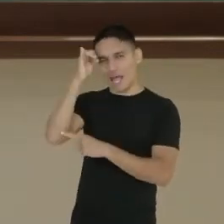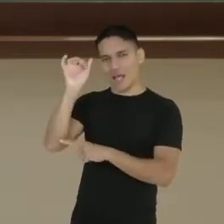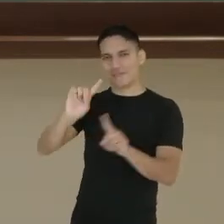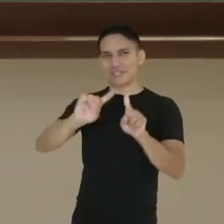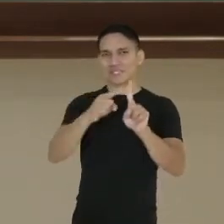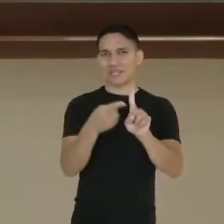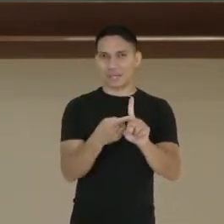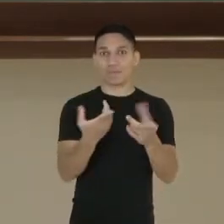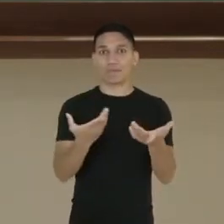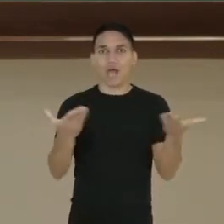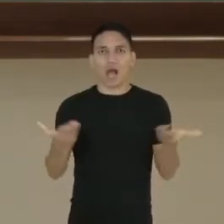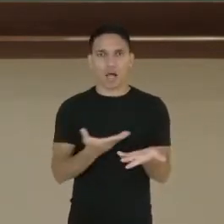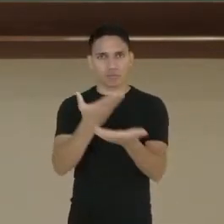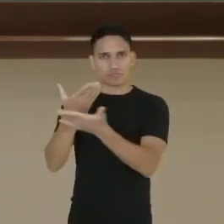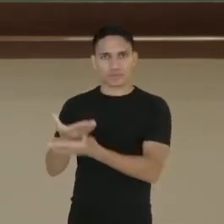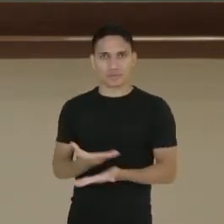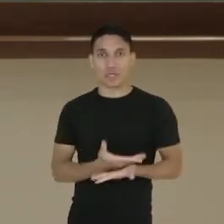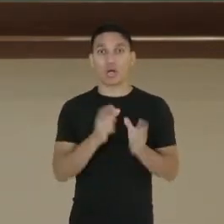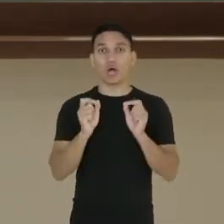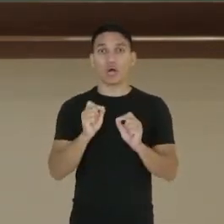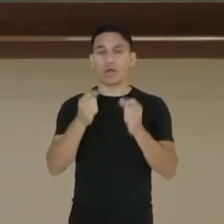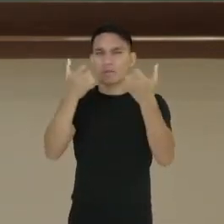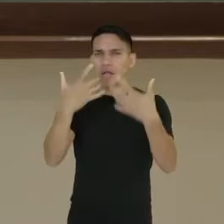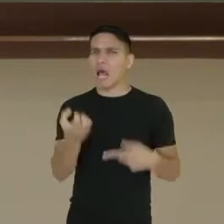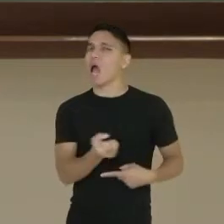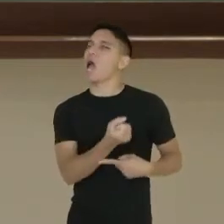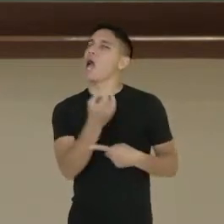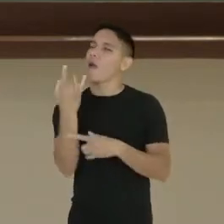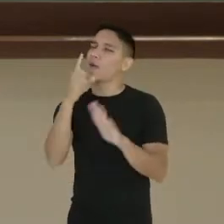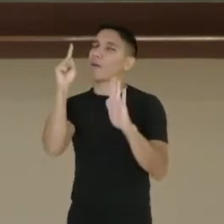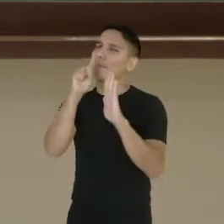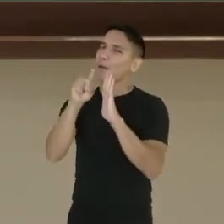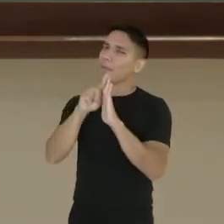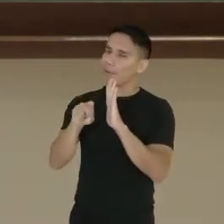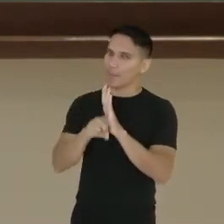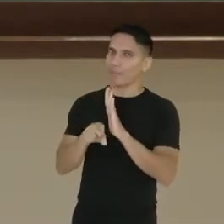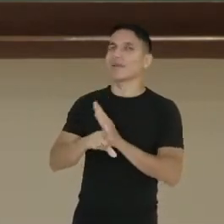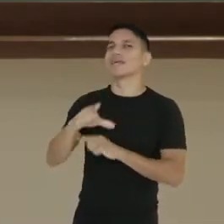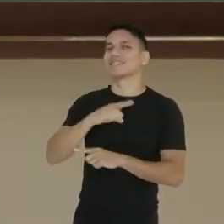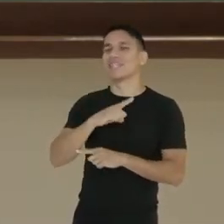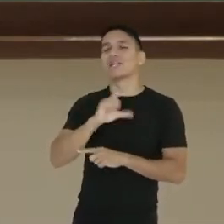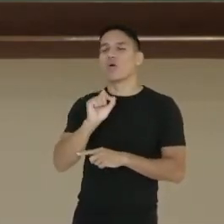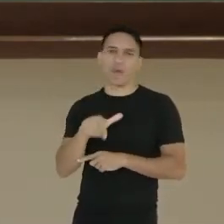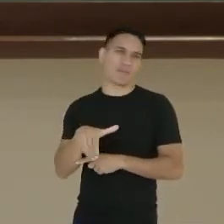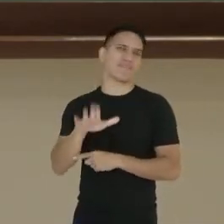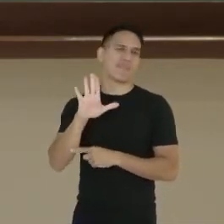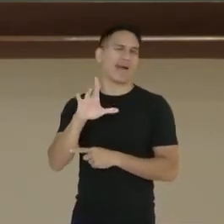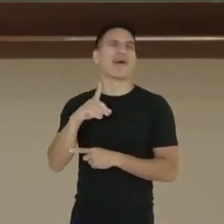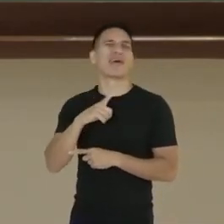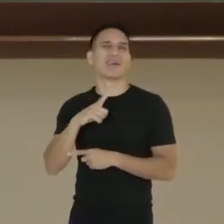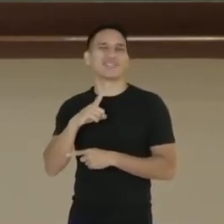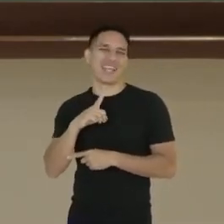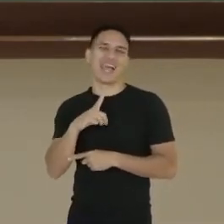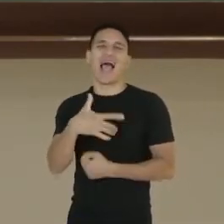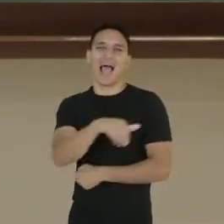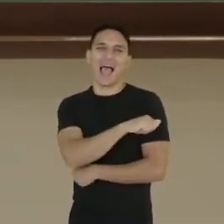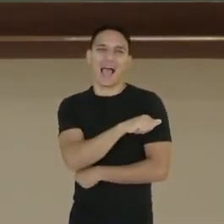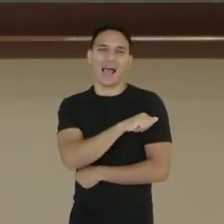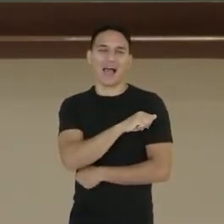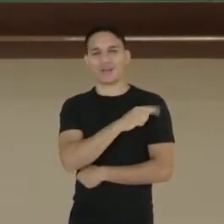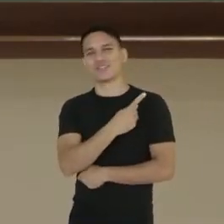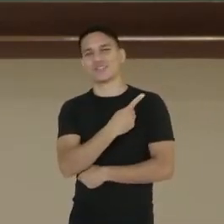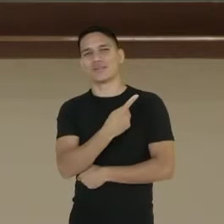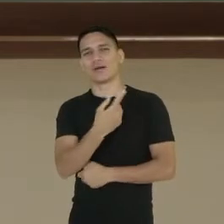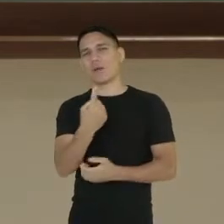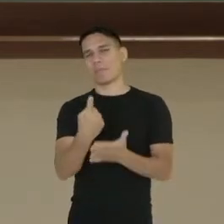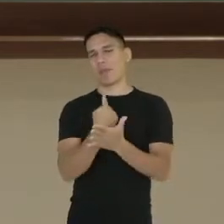contraceptivos. Nessa aula, nós vamos falar algumas perguntas que mais os alunos fazem para